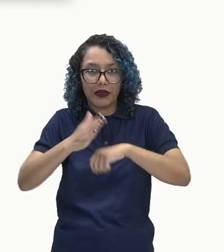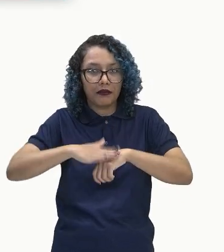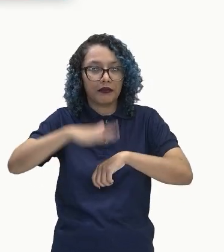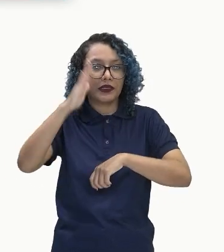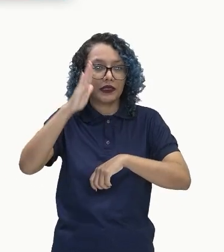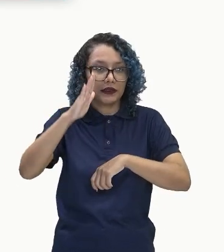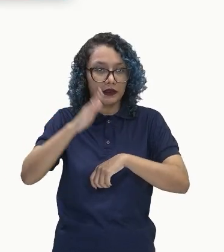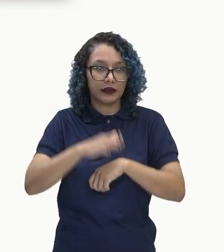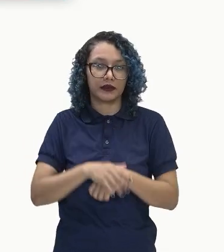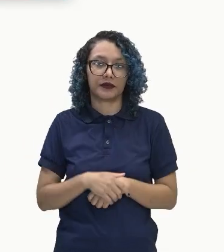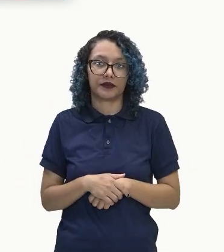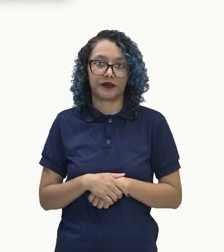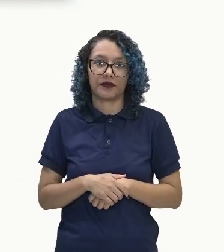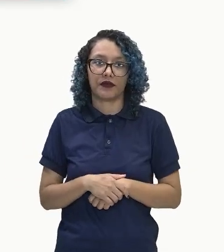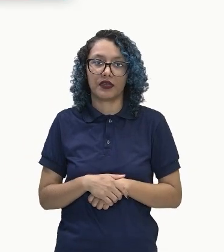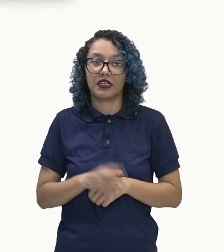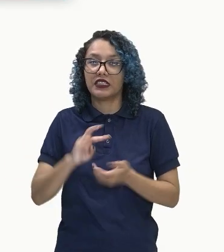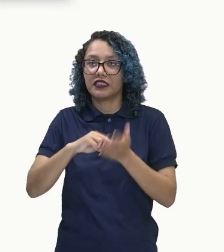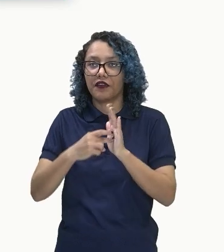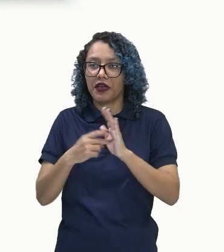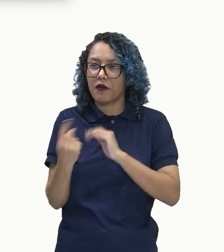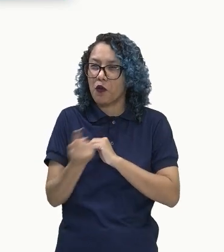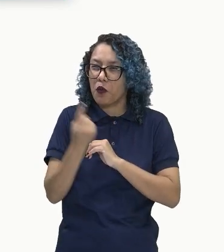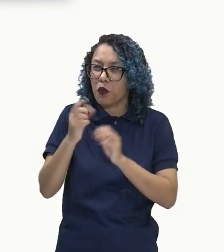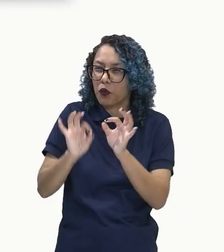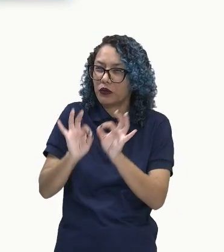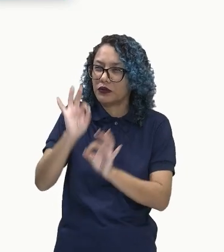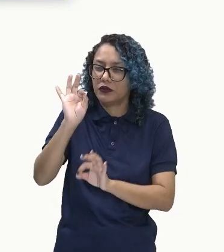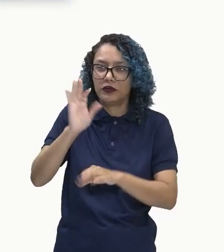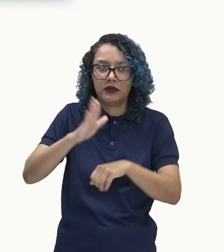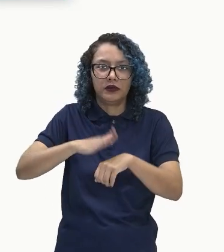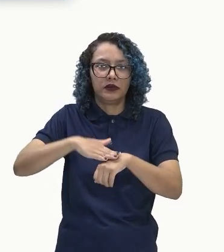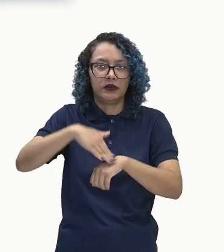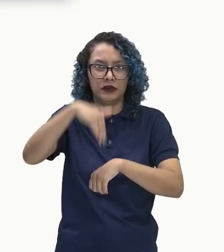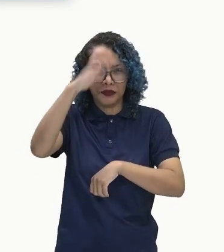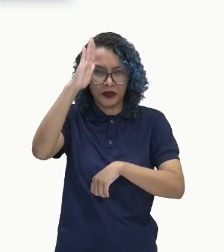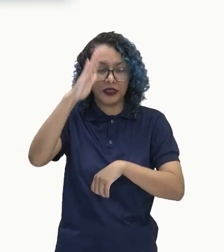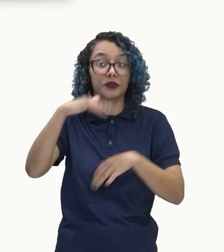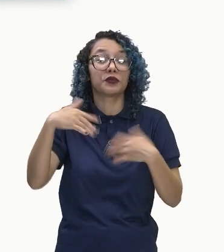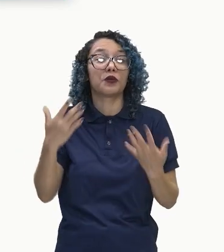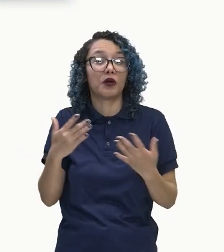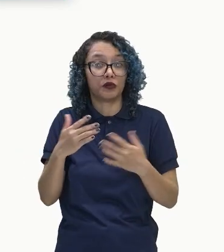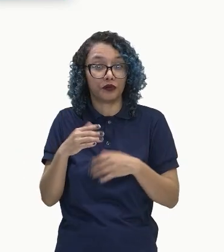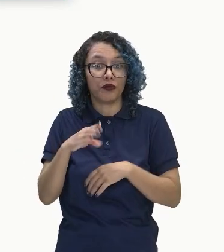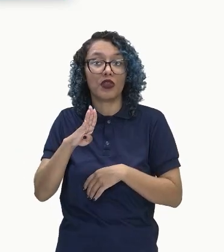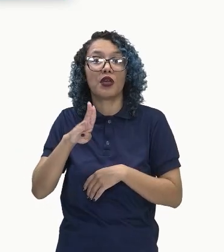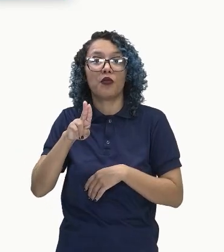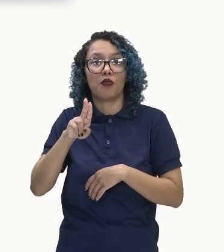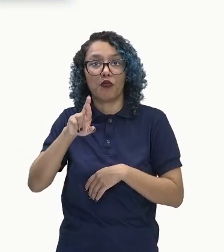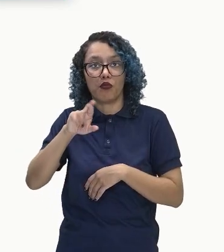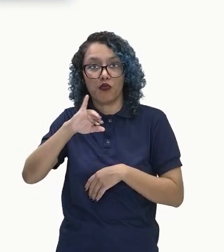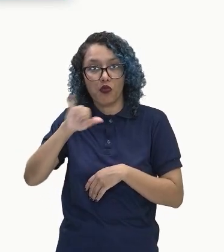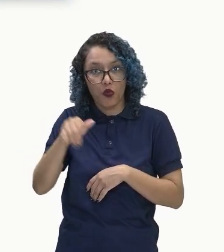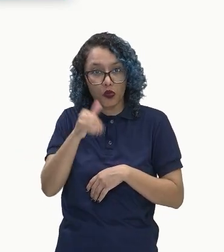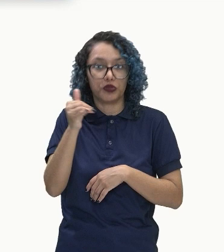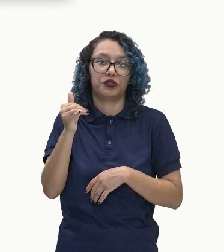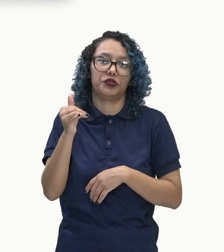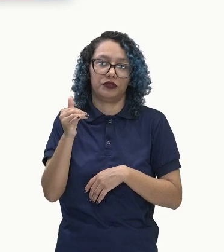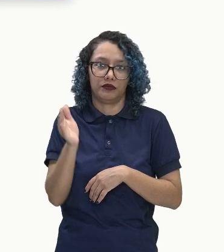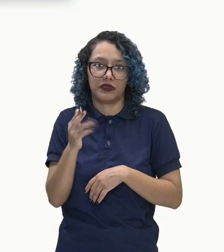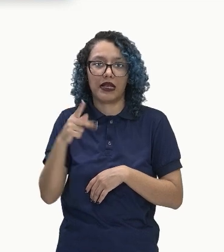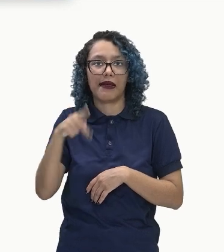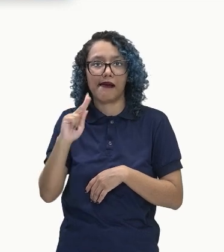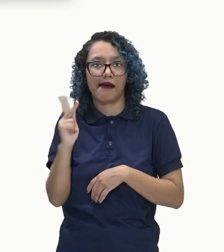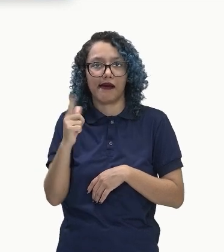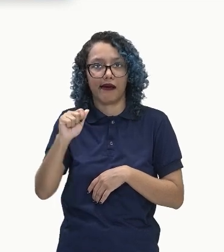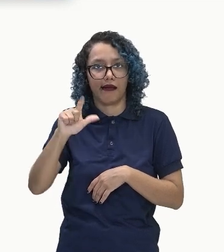tallest, o mais alto. O prédio mais alto do mundo é o Burj Khalifa em Dubai, ok? Então, nós